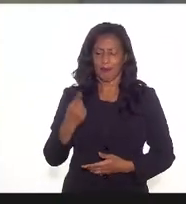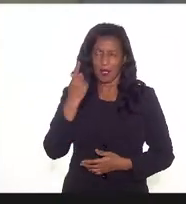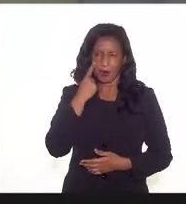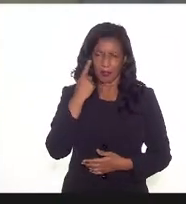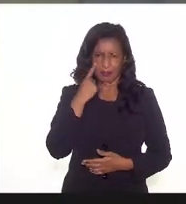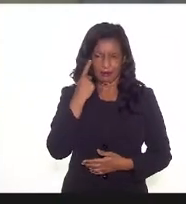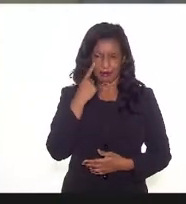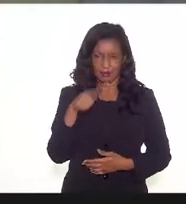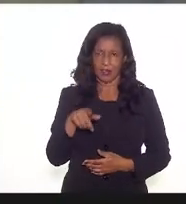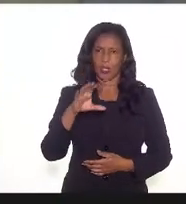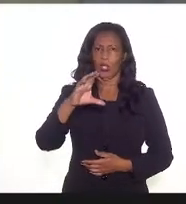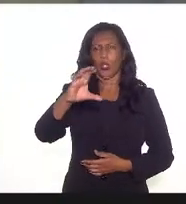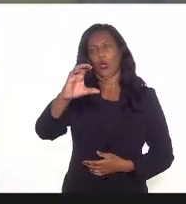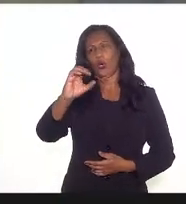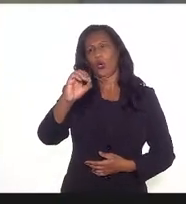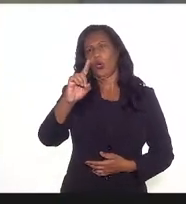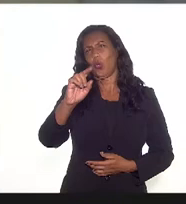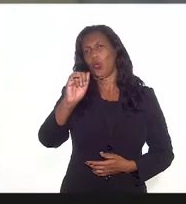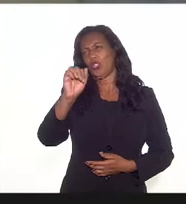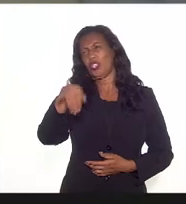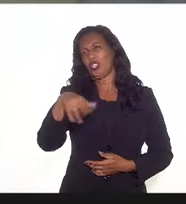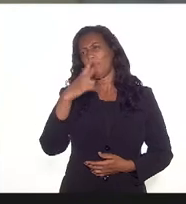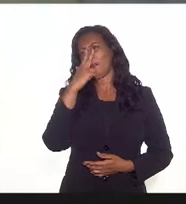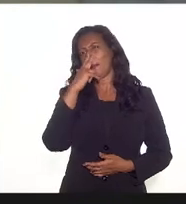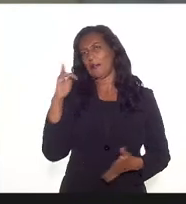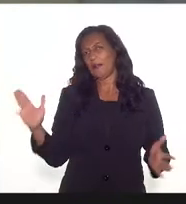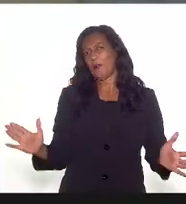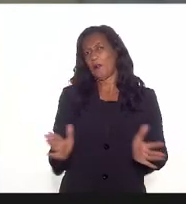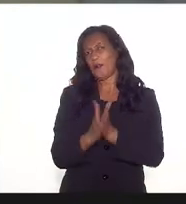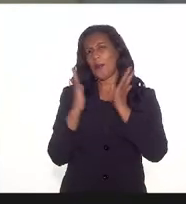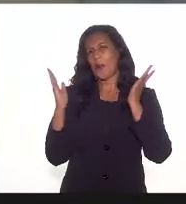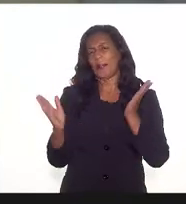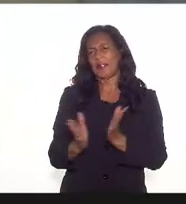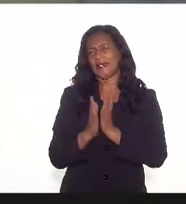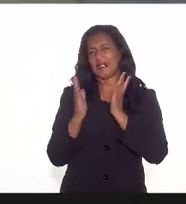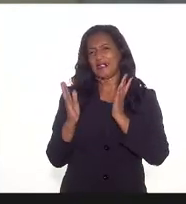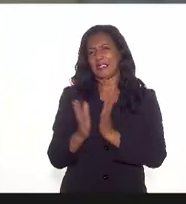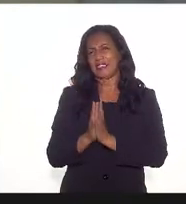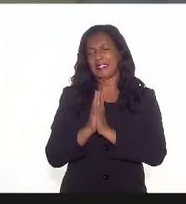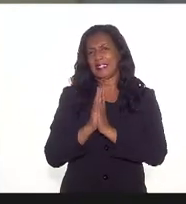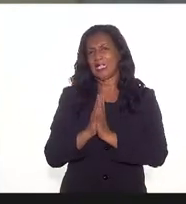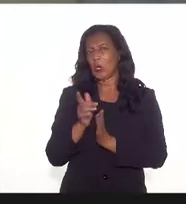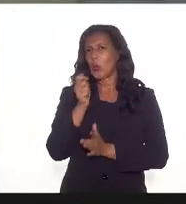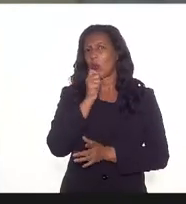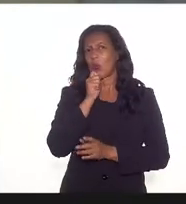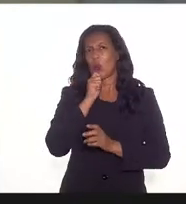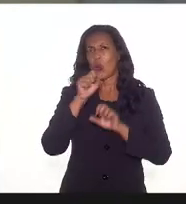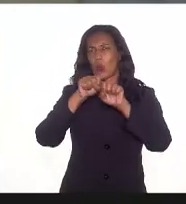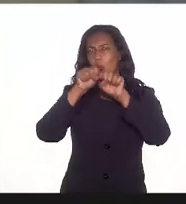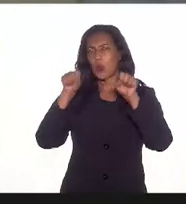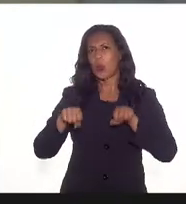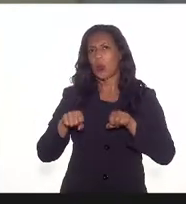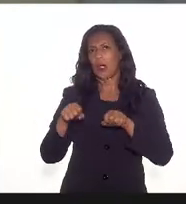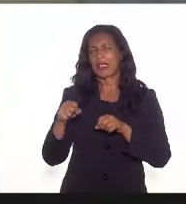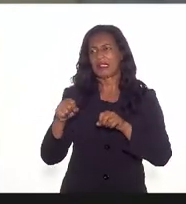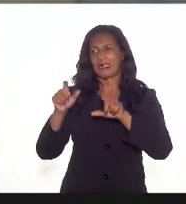CODIM era muito pobre de quadros técnicos, não tinha estrutura própria. Praticamente,